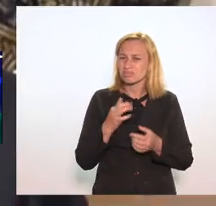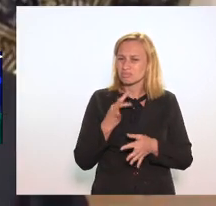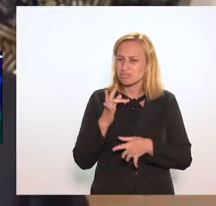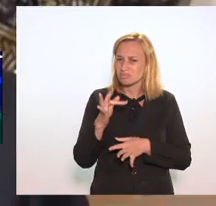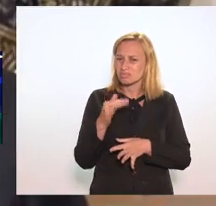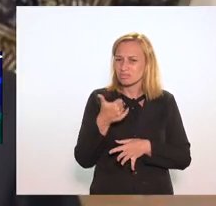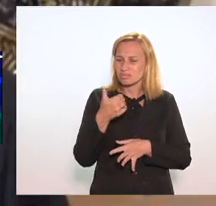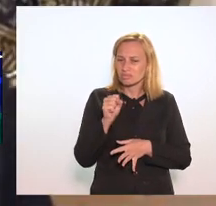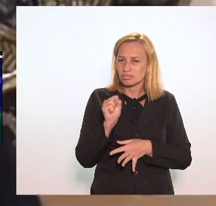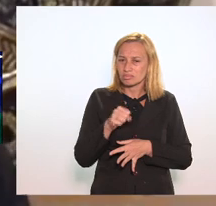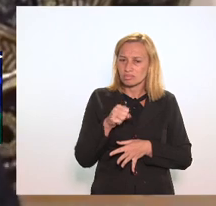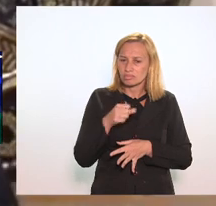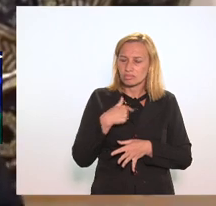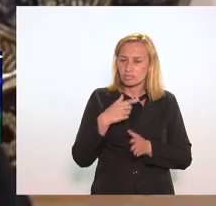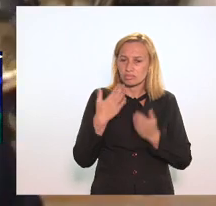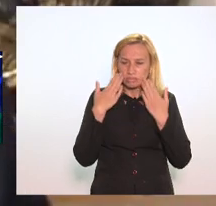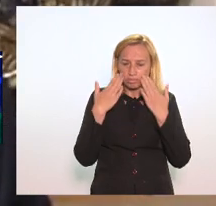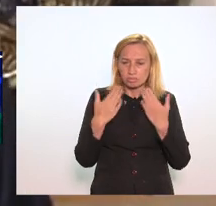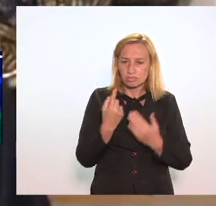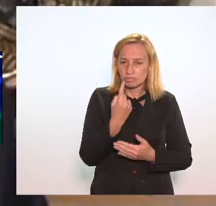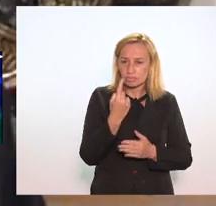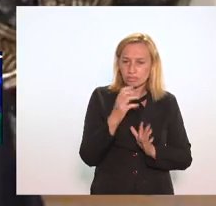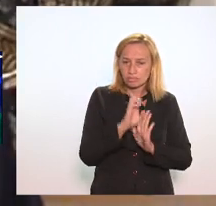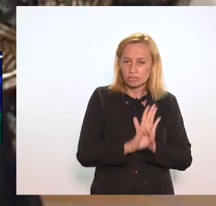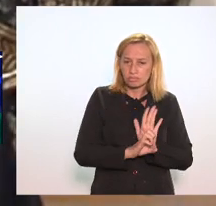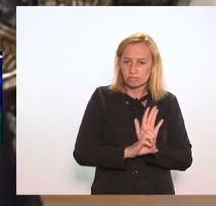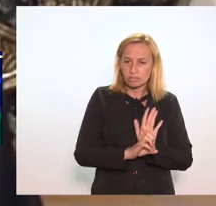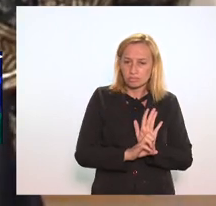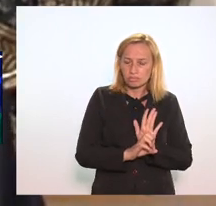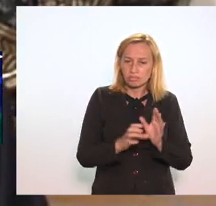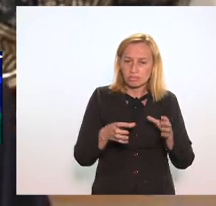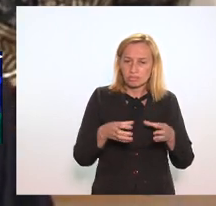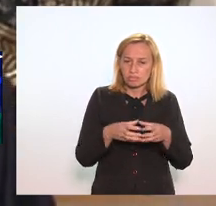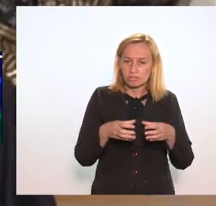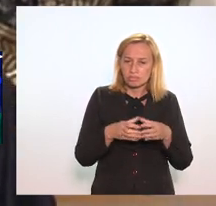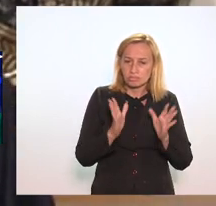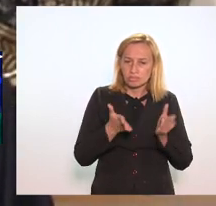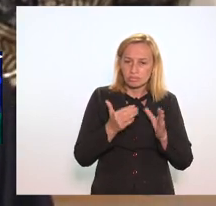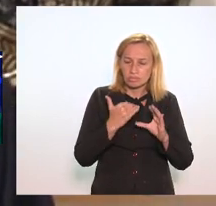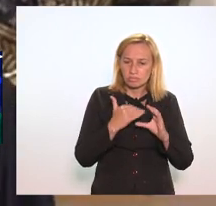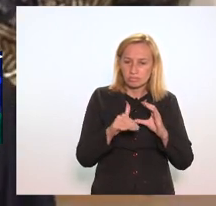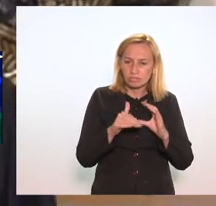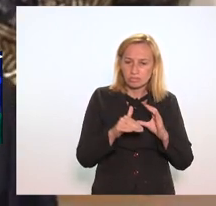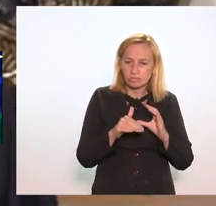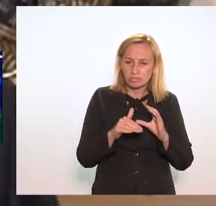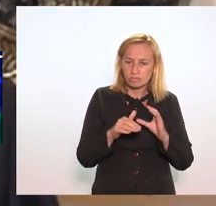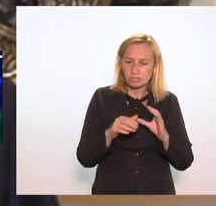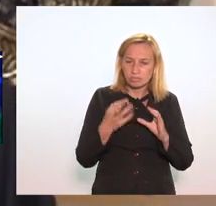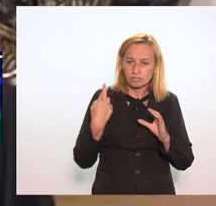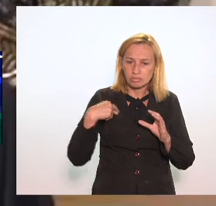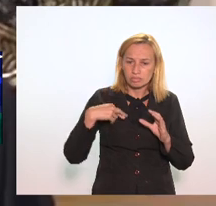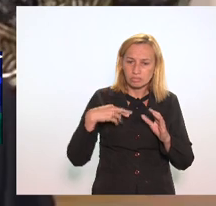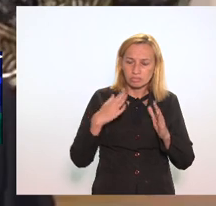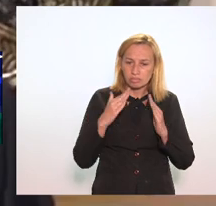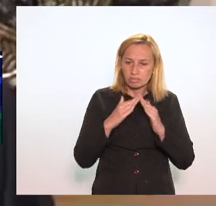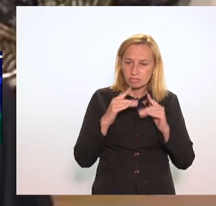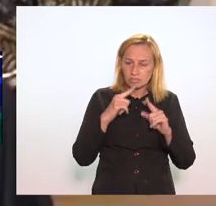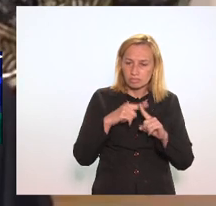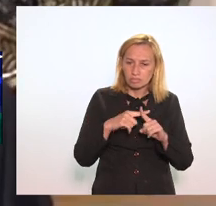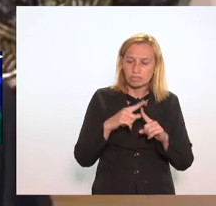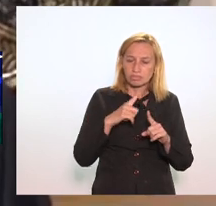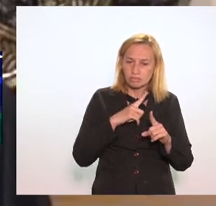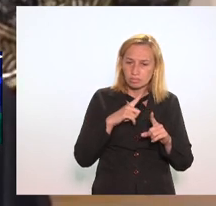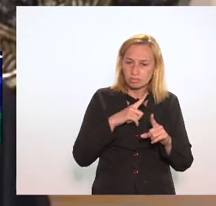ser breve só 10 segundos eu apresentei uma Emenda botei no grupo agora pouco com relação às igrejas para ter isenção